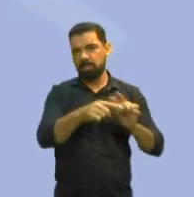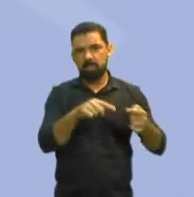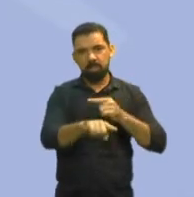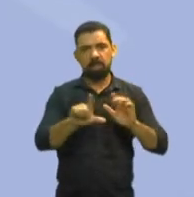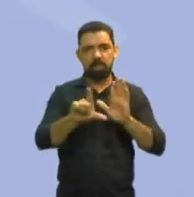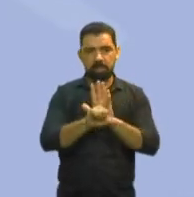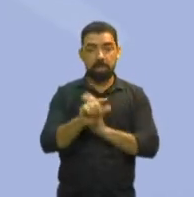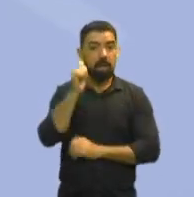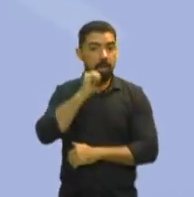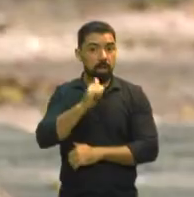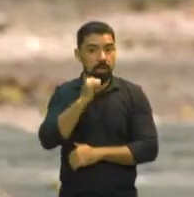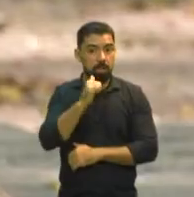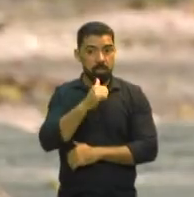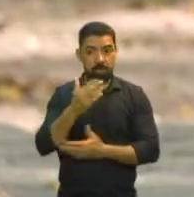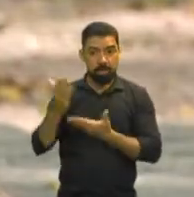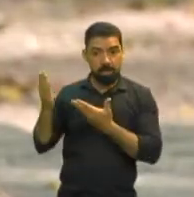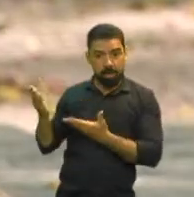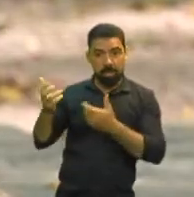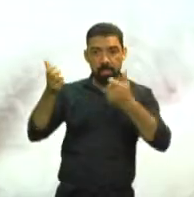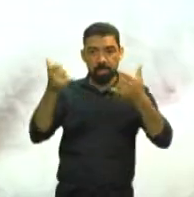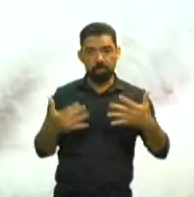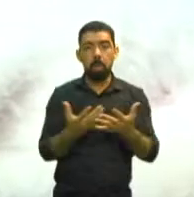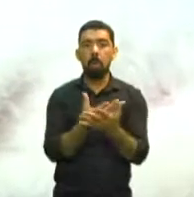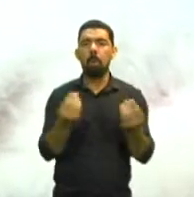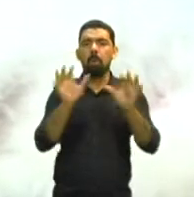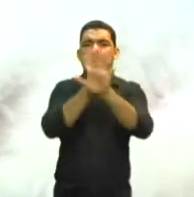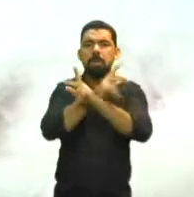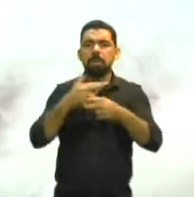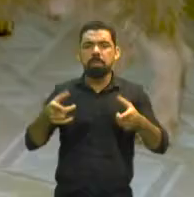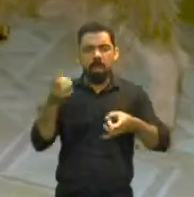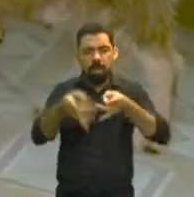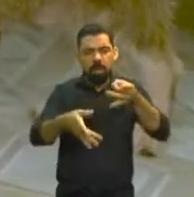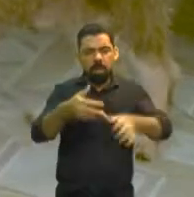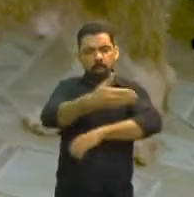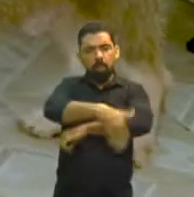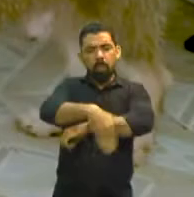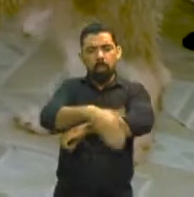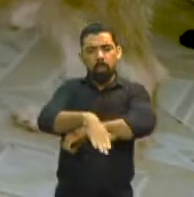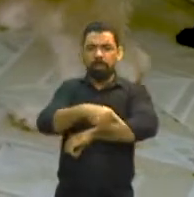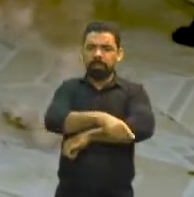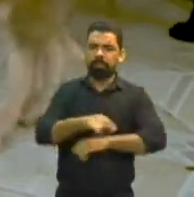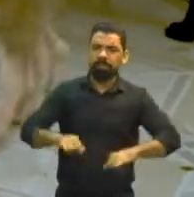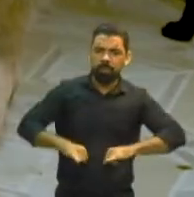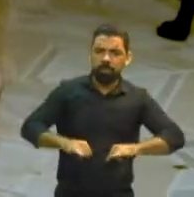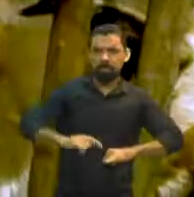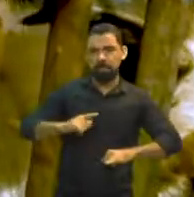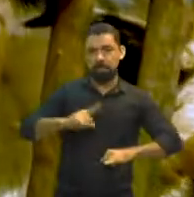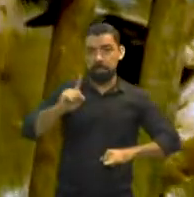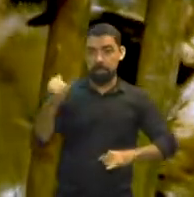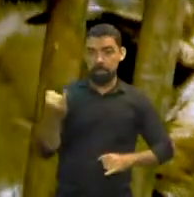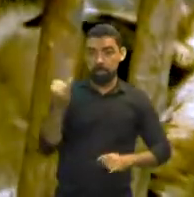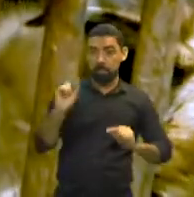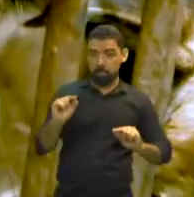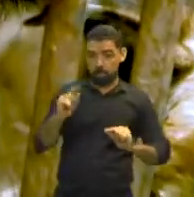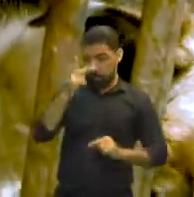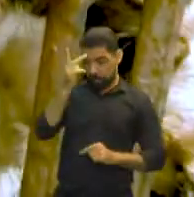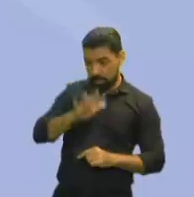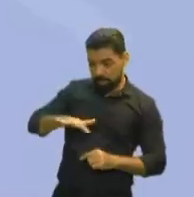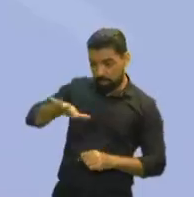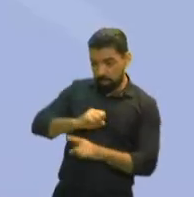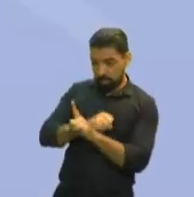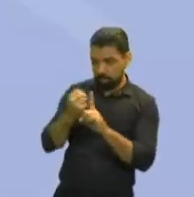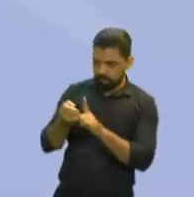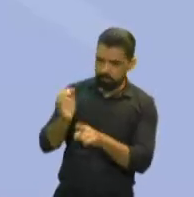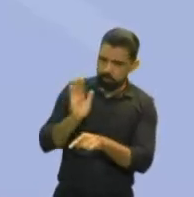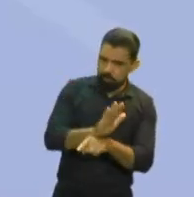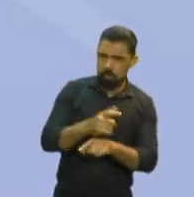ativista chama a atenção para o grande número de animais em situação de vulnerabilidade e reforça a importância da sensibilização social com a causa.